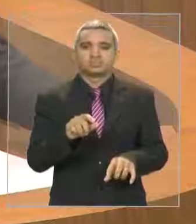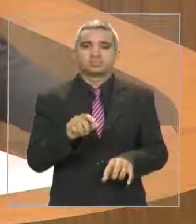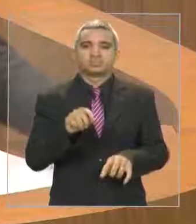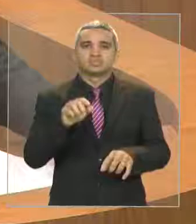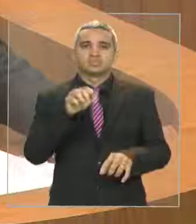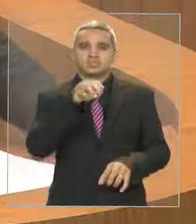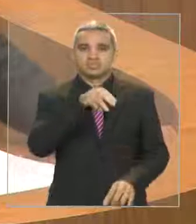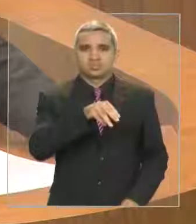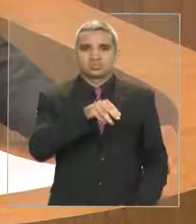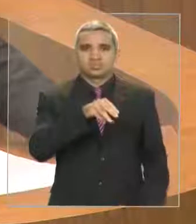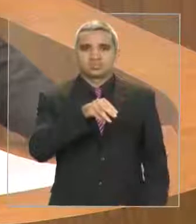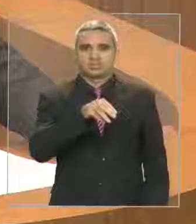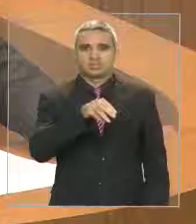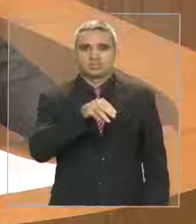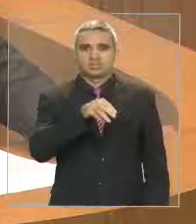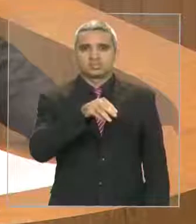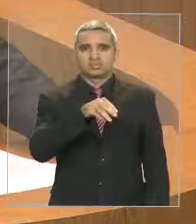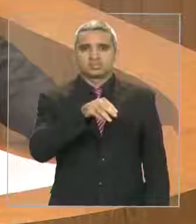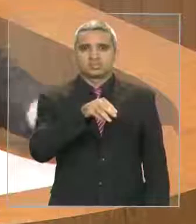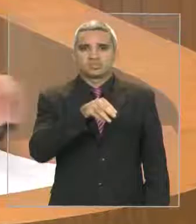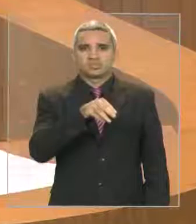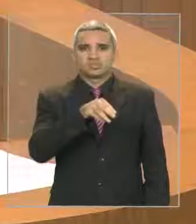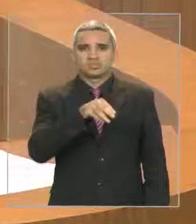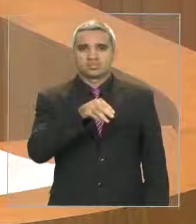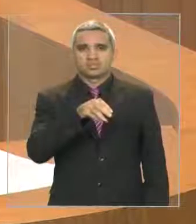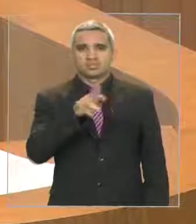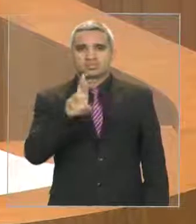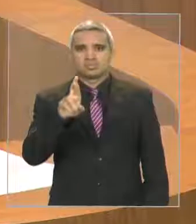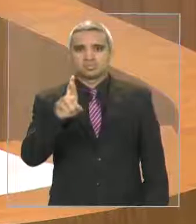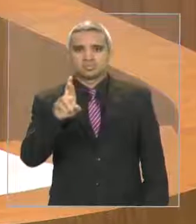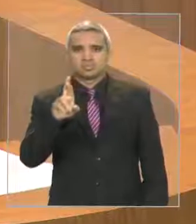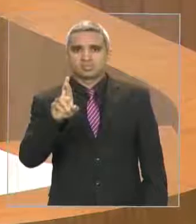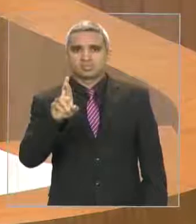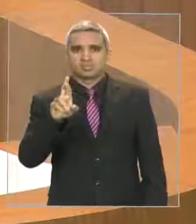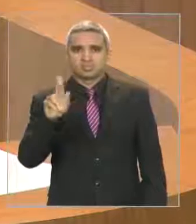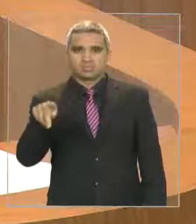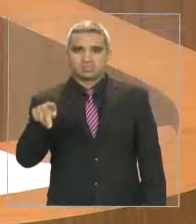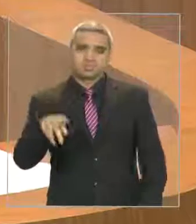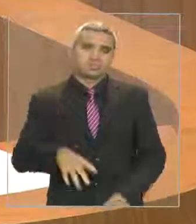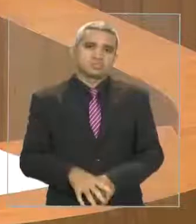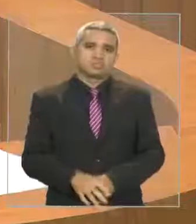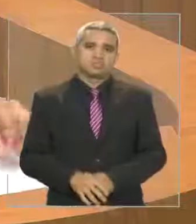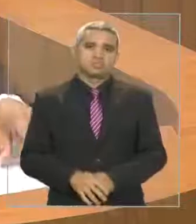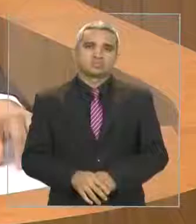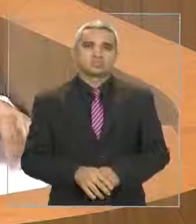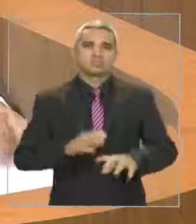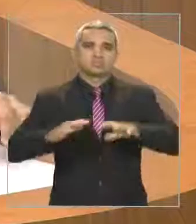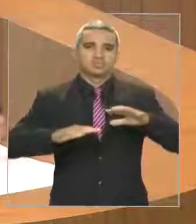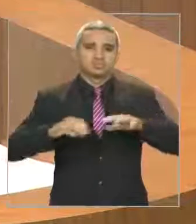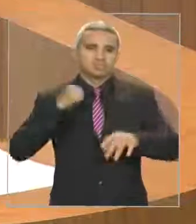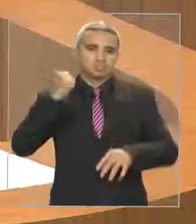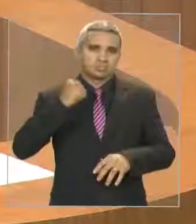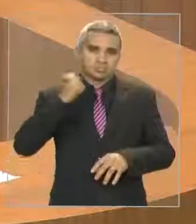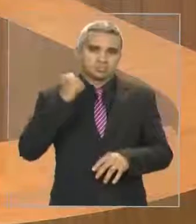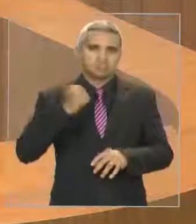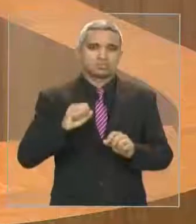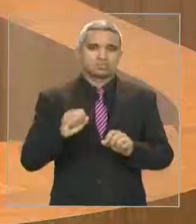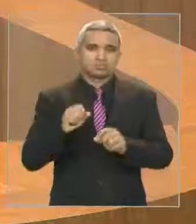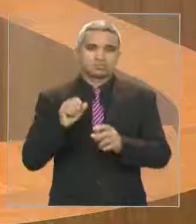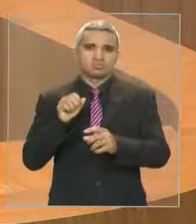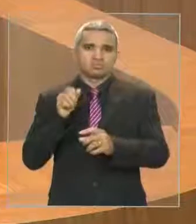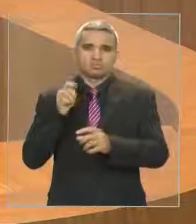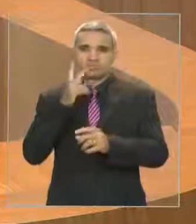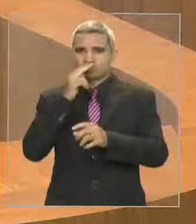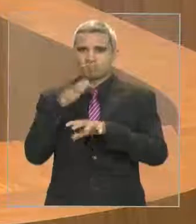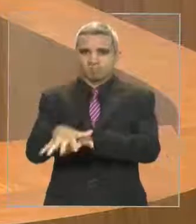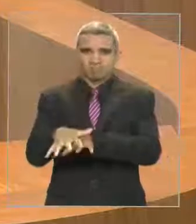Movimento de Resistência dos Professores. Essa audiência pública realizada ontem no plenarinho, tratamos de